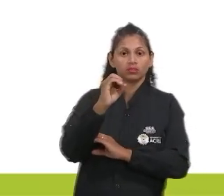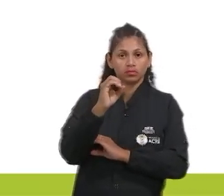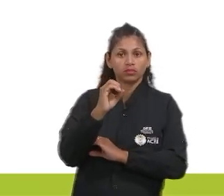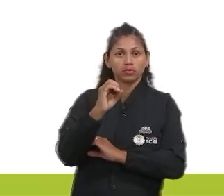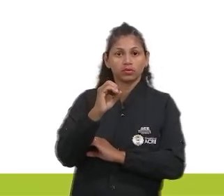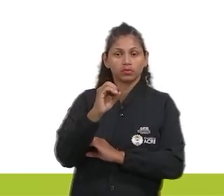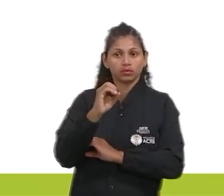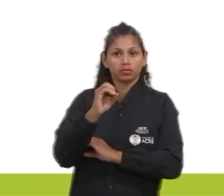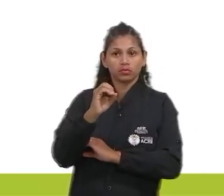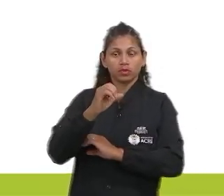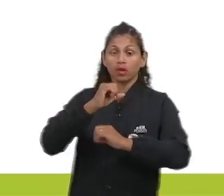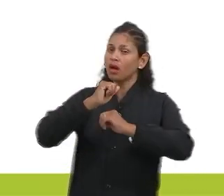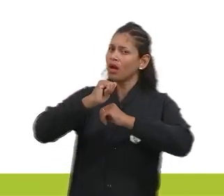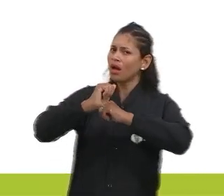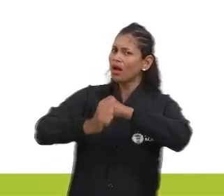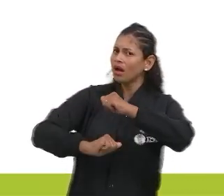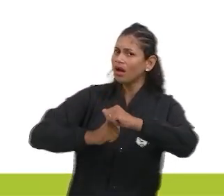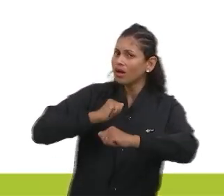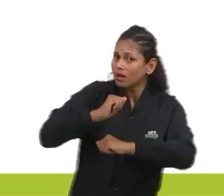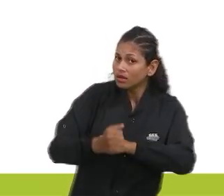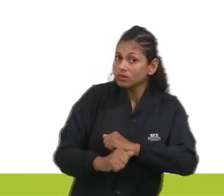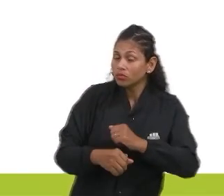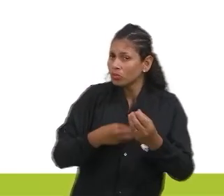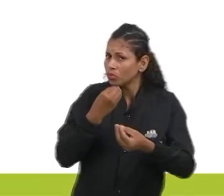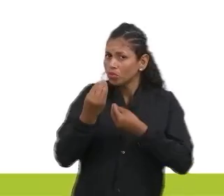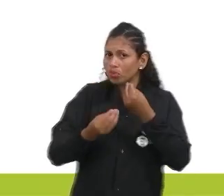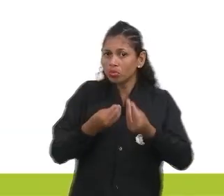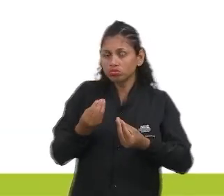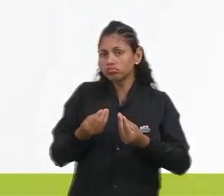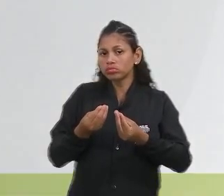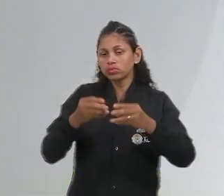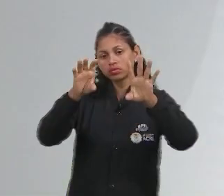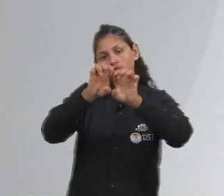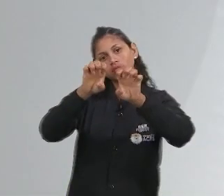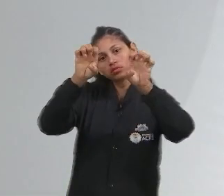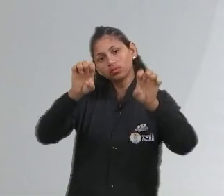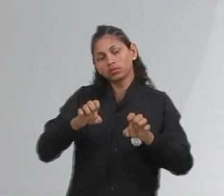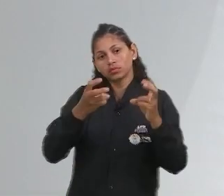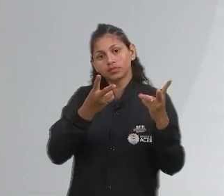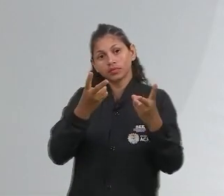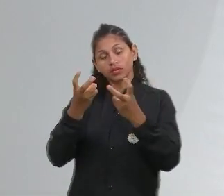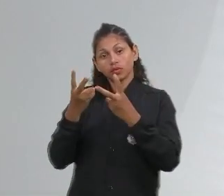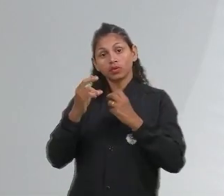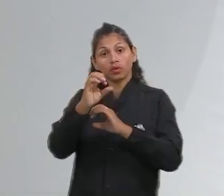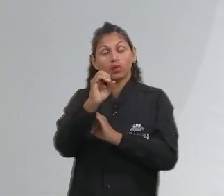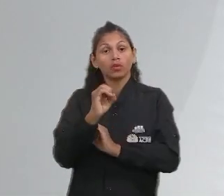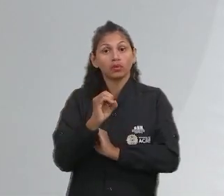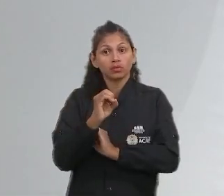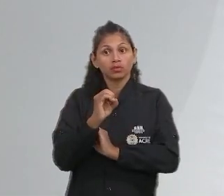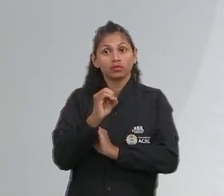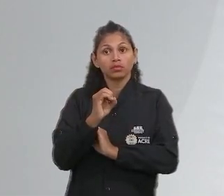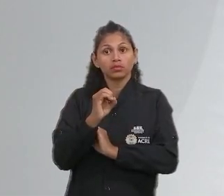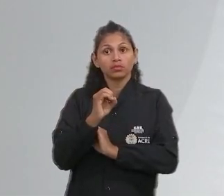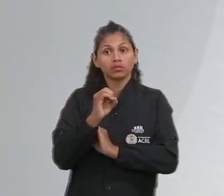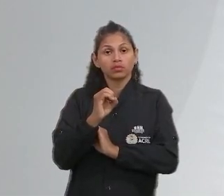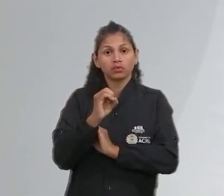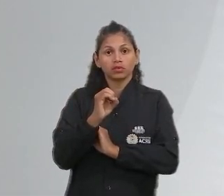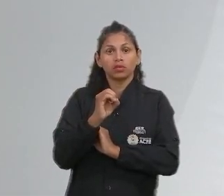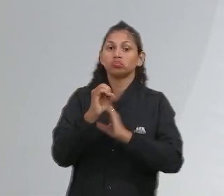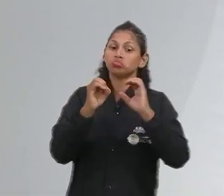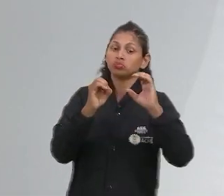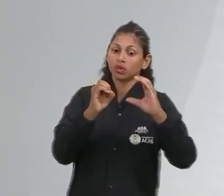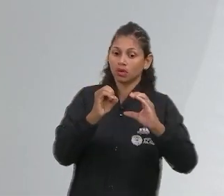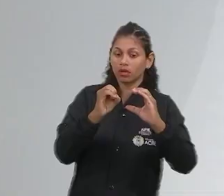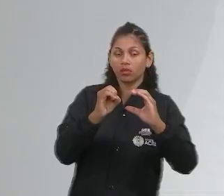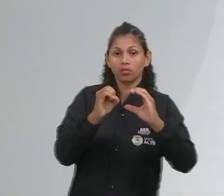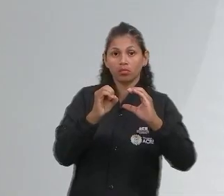heteroátomo, como assim? Na estrutura, eu vou observar que o oxigênio, ele está entre dois carbonos,